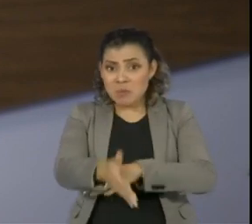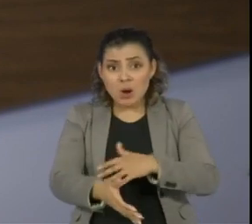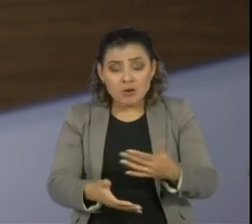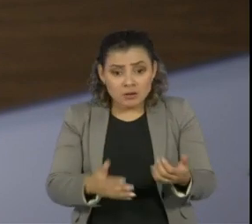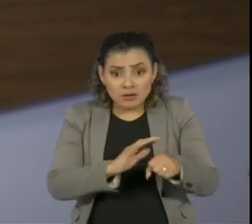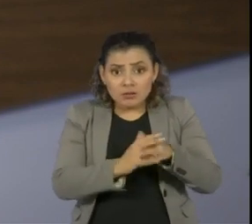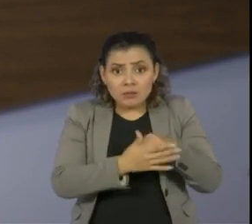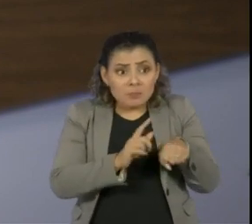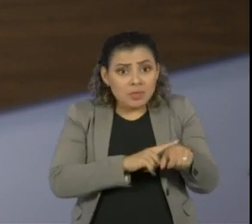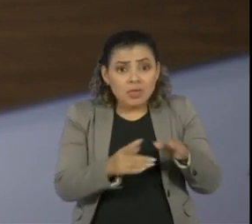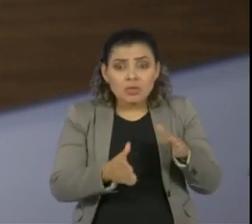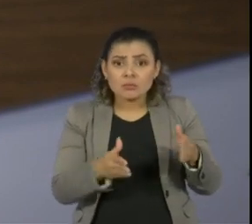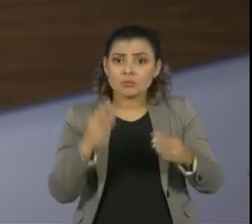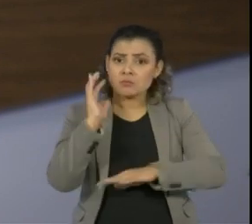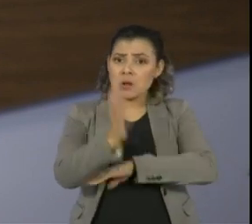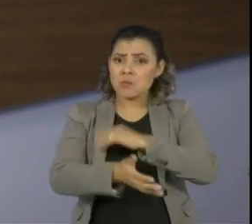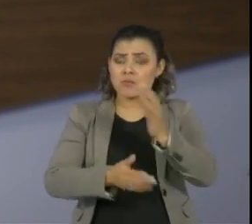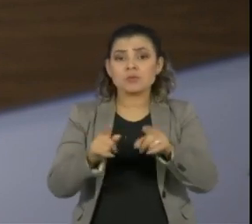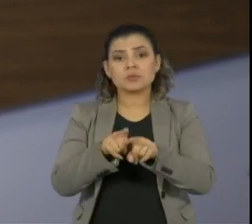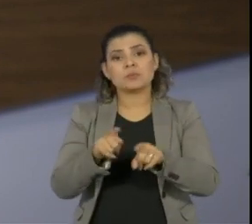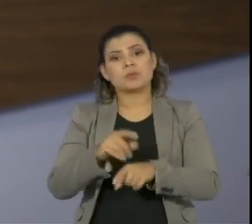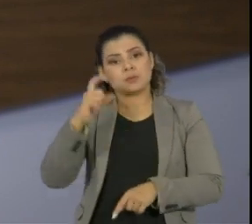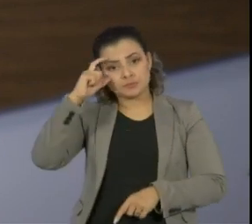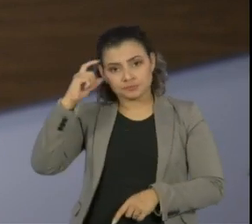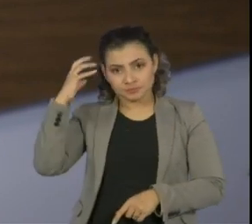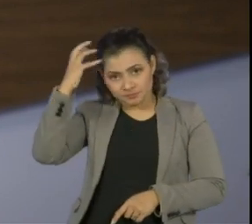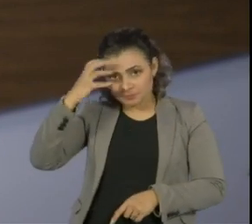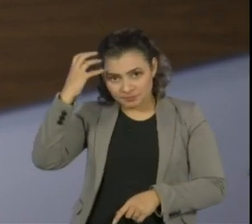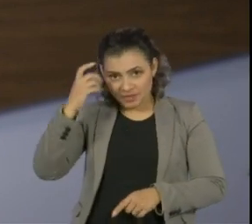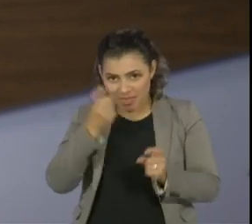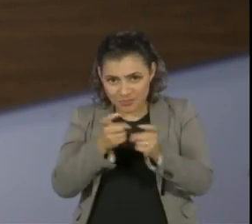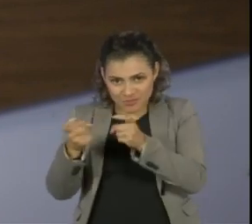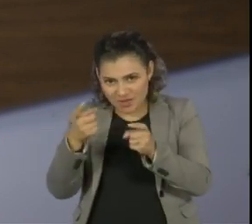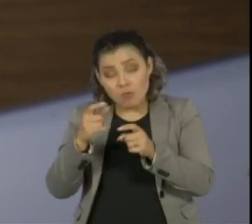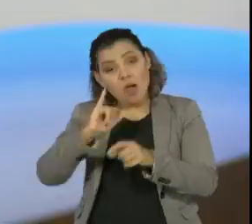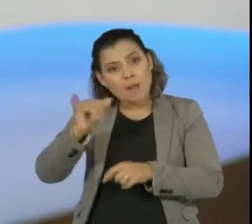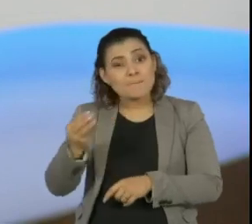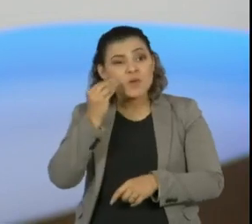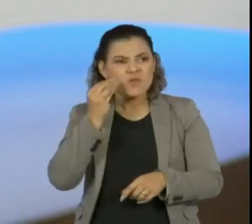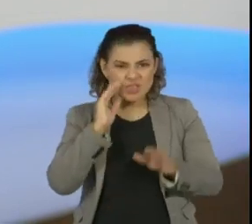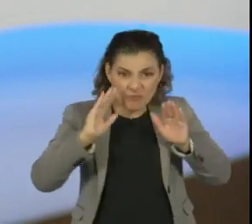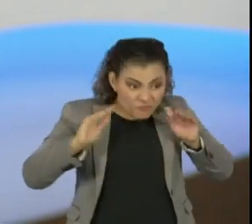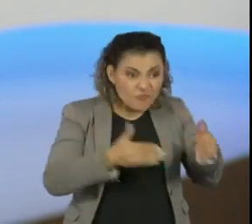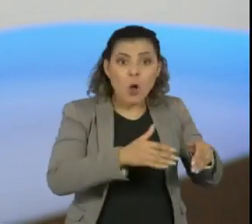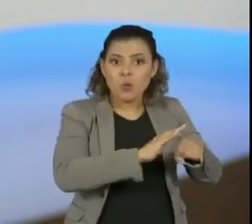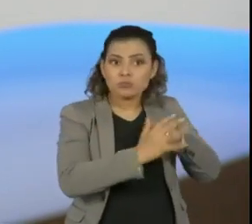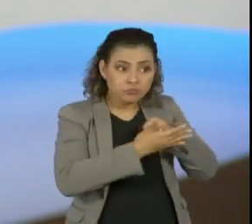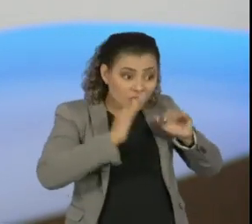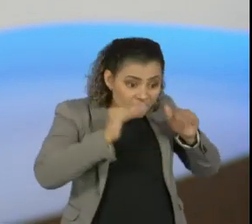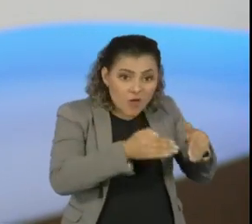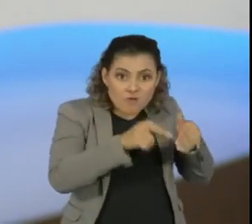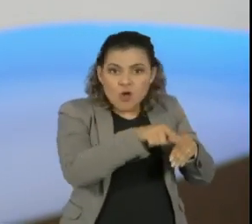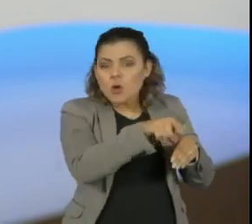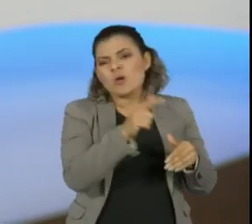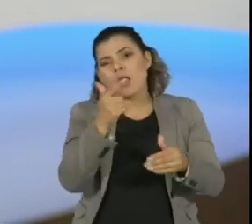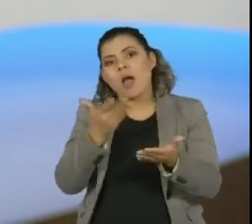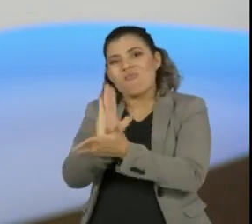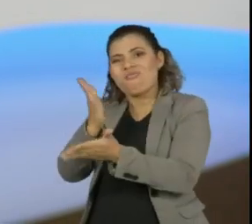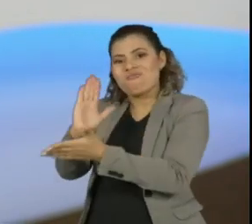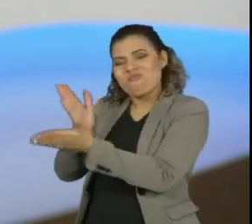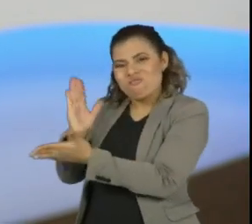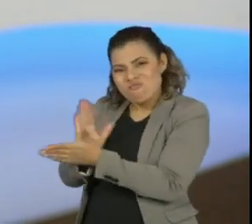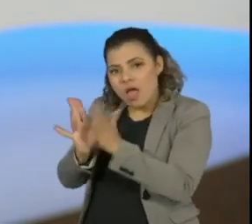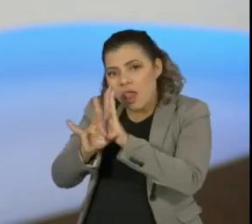você teve na reunião o ministro ricardo salles falando de aproveitar que a imprensa estava olhando pro outro lado para passar a